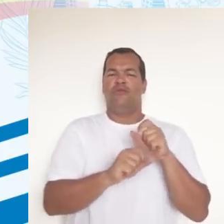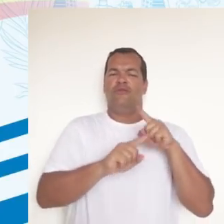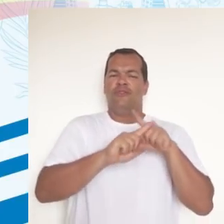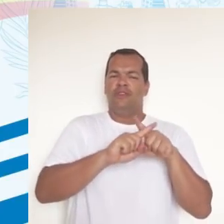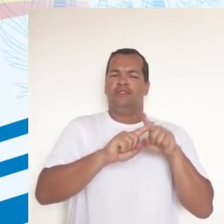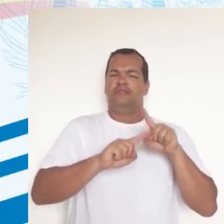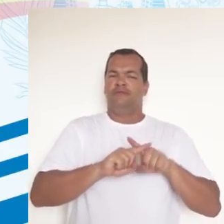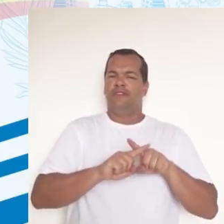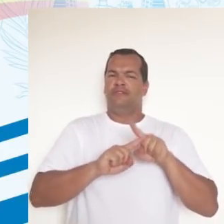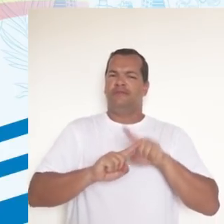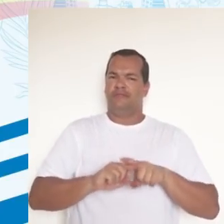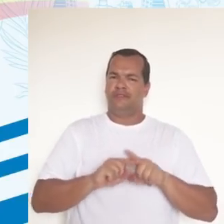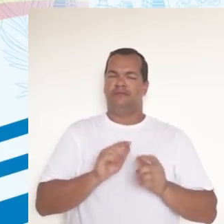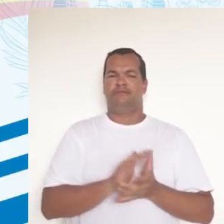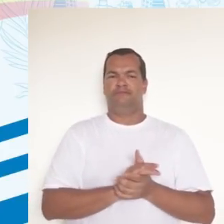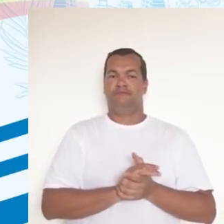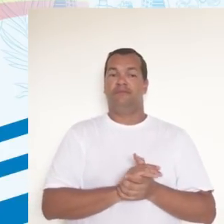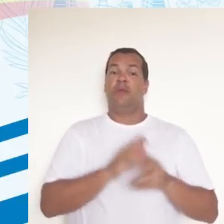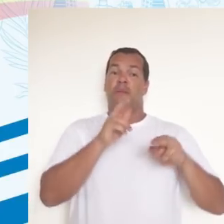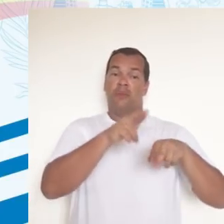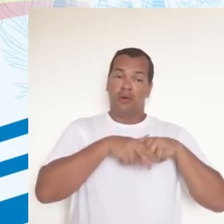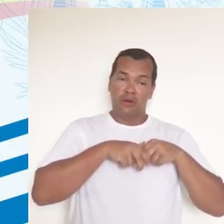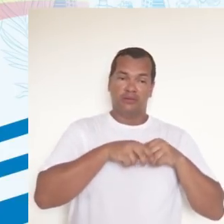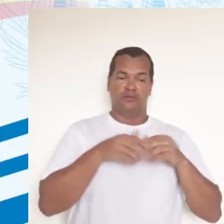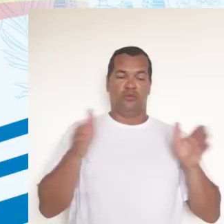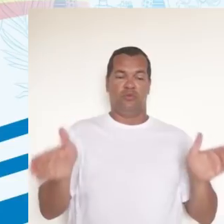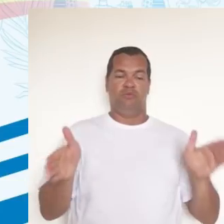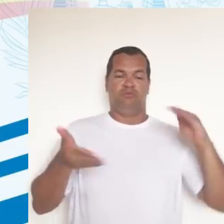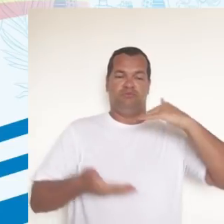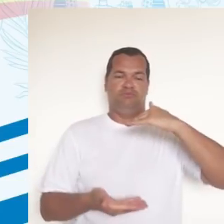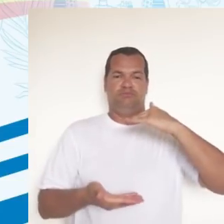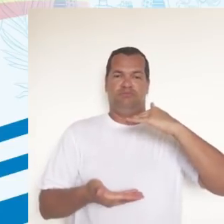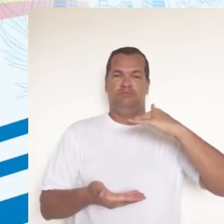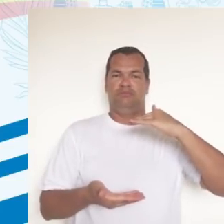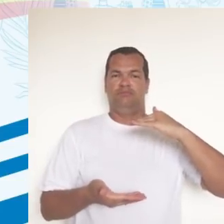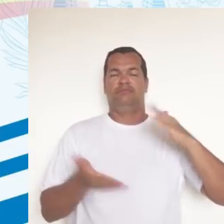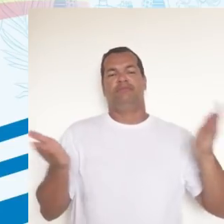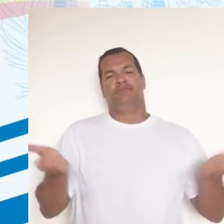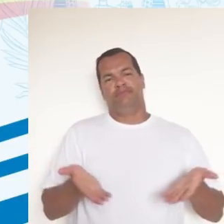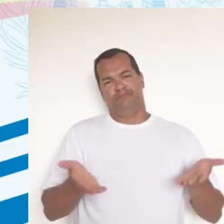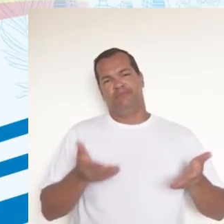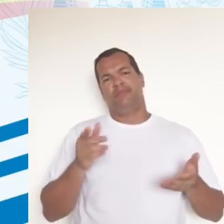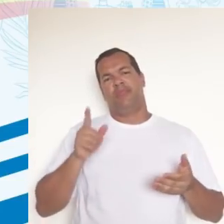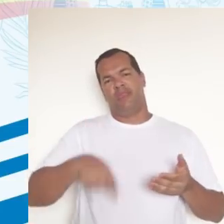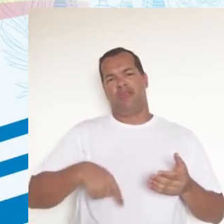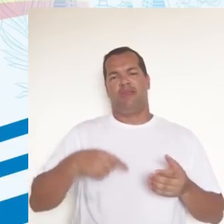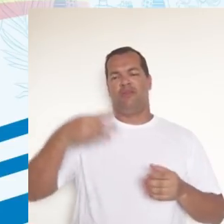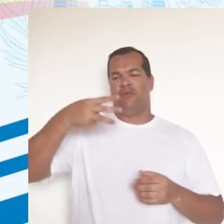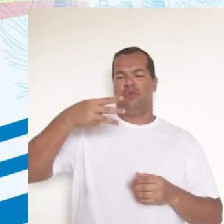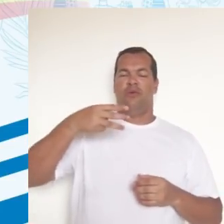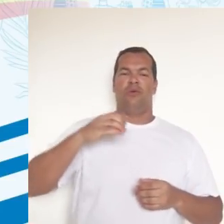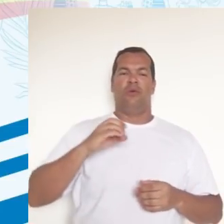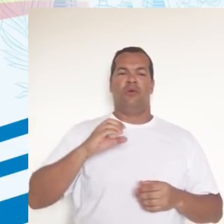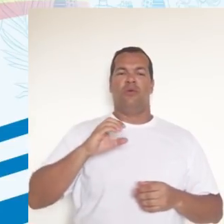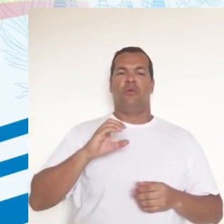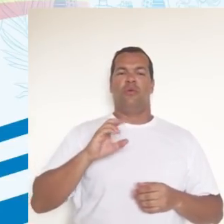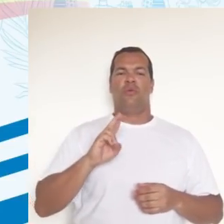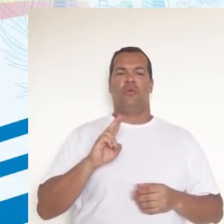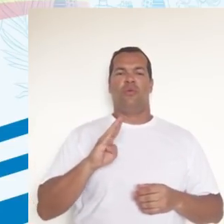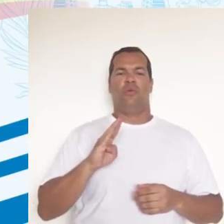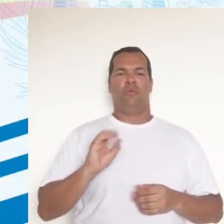vezes aresta. Então, em homenagem a essas 3 dimensões, denominamos o 3